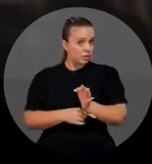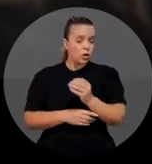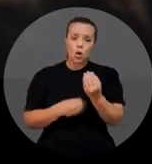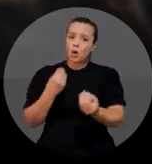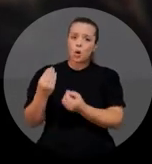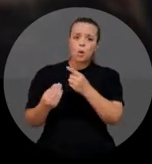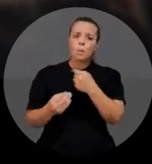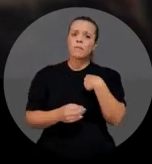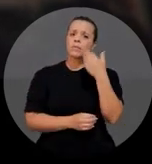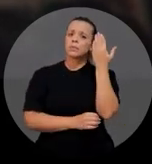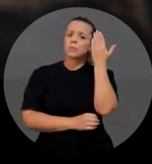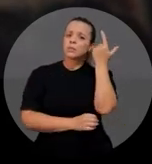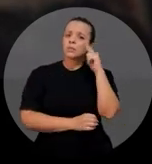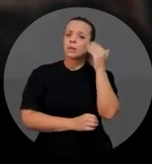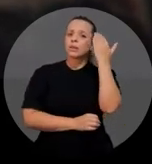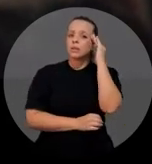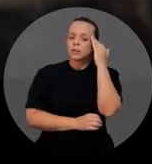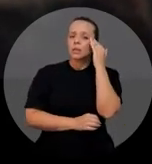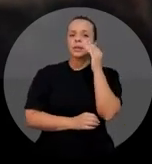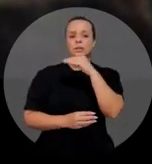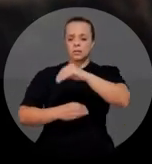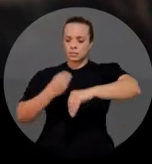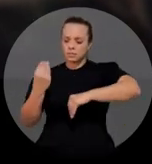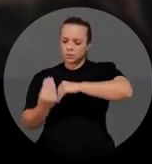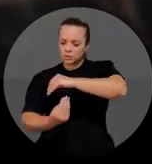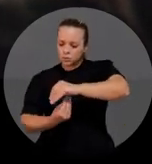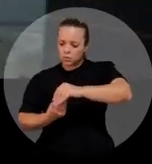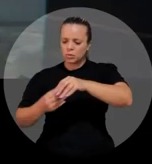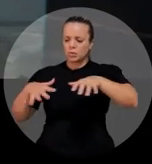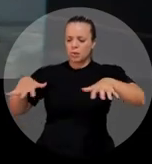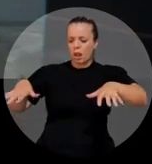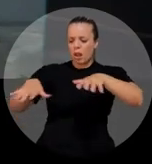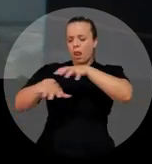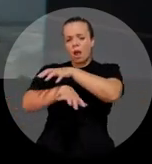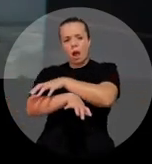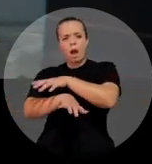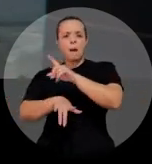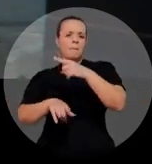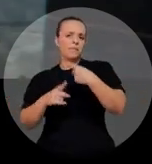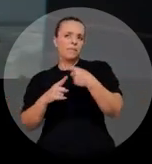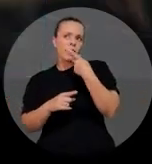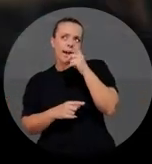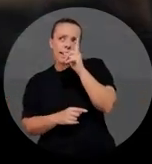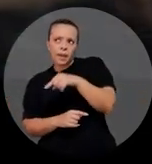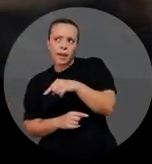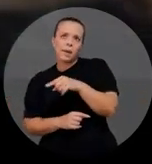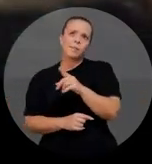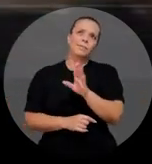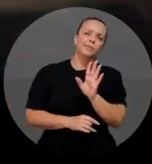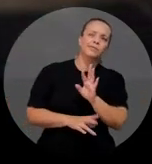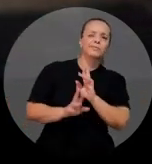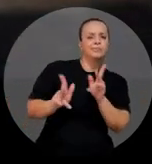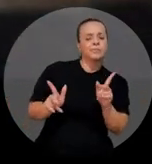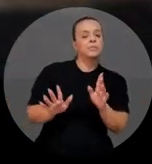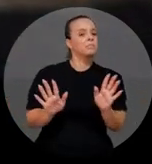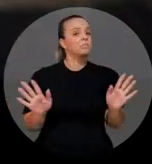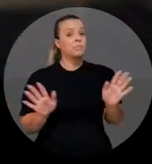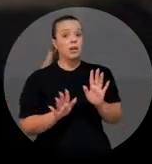para pensar o filme. Como que você tem entendido essa hibridização do gênero? Pode dizer que é uma coisa, que é